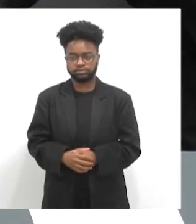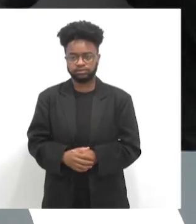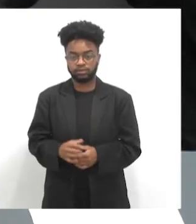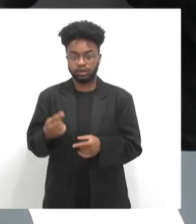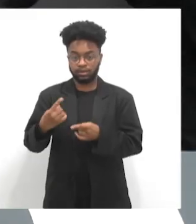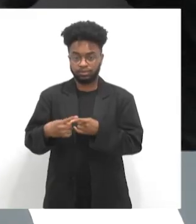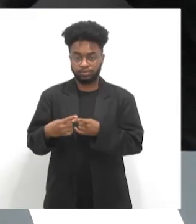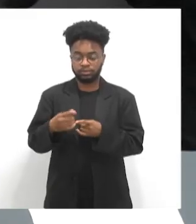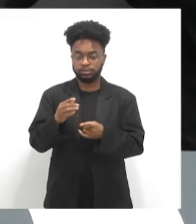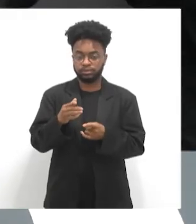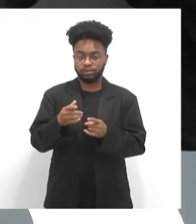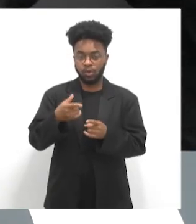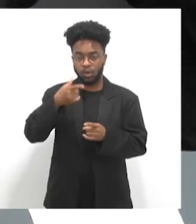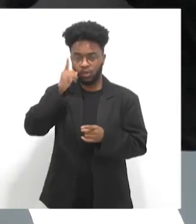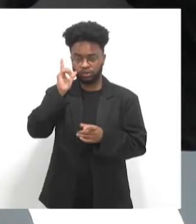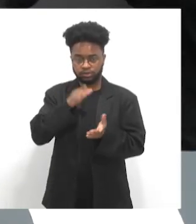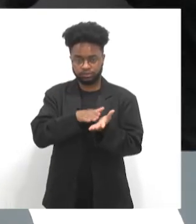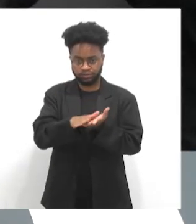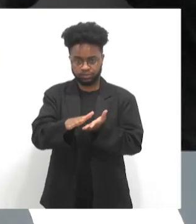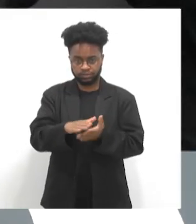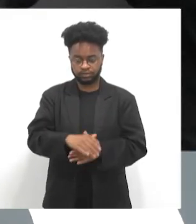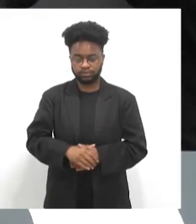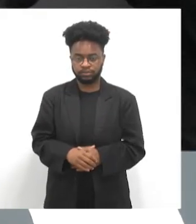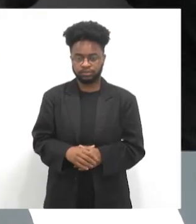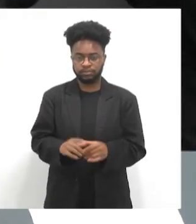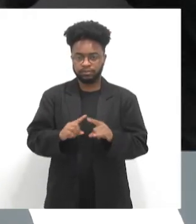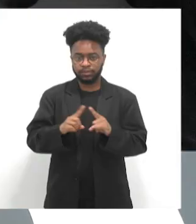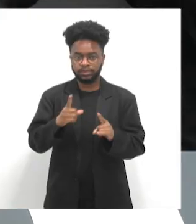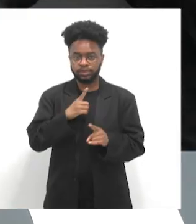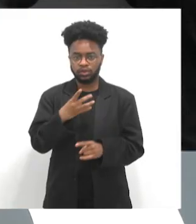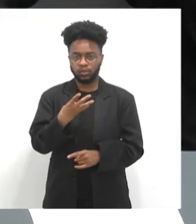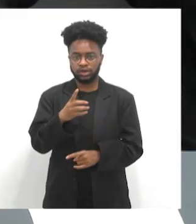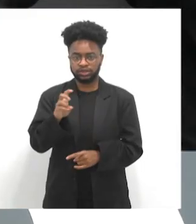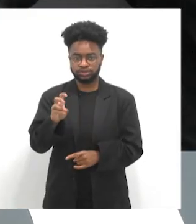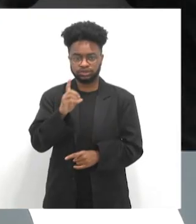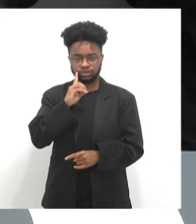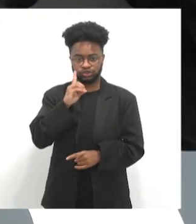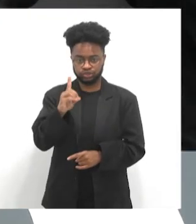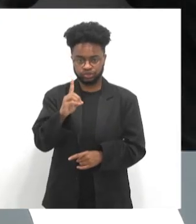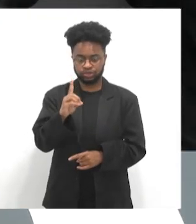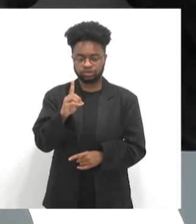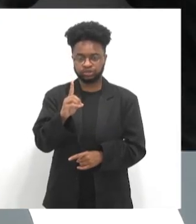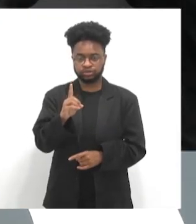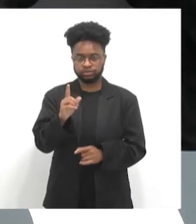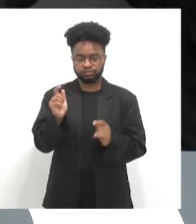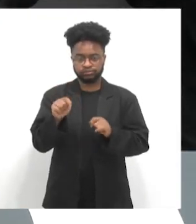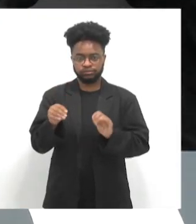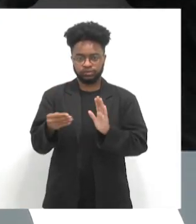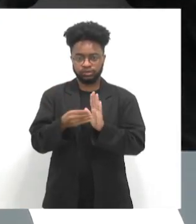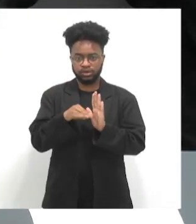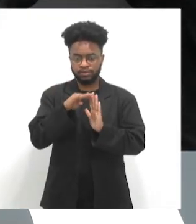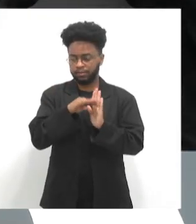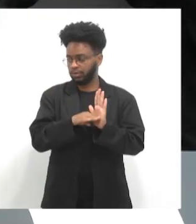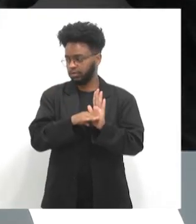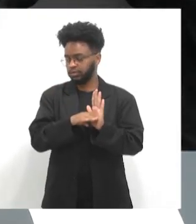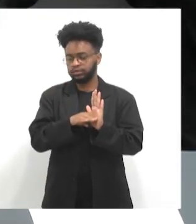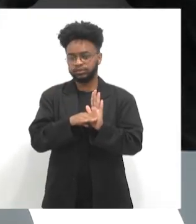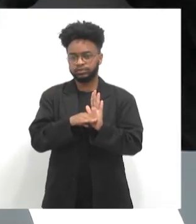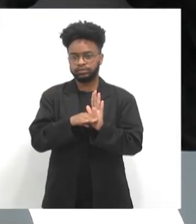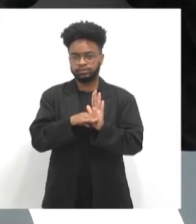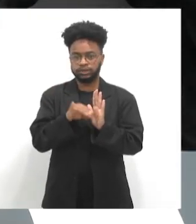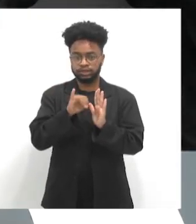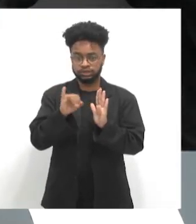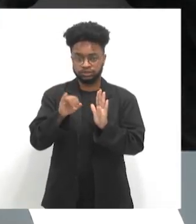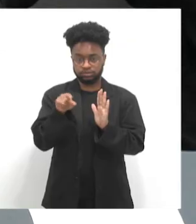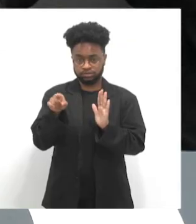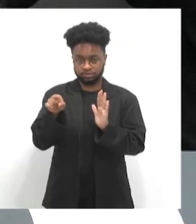foi publicada ontem, tem 45 dias corrido para entrar em pauta. Se o presidente